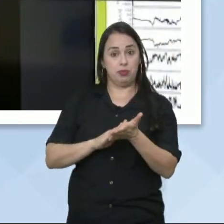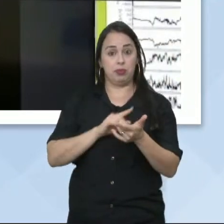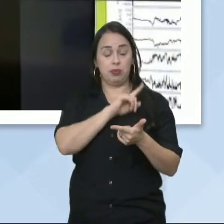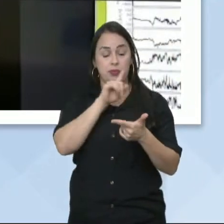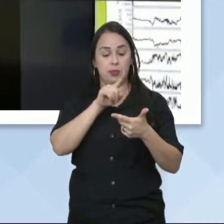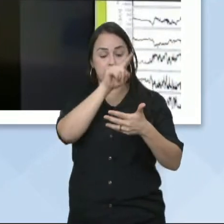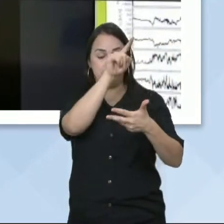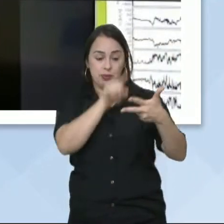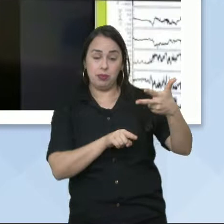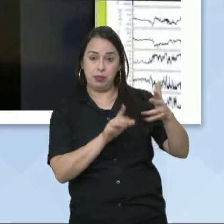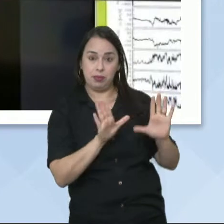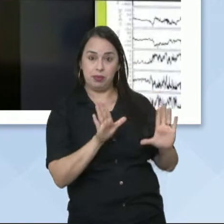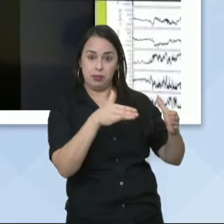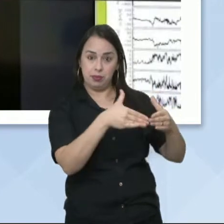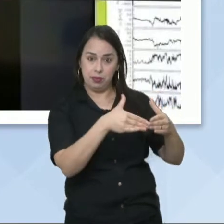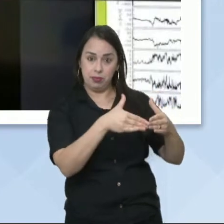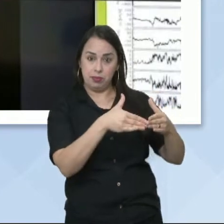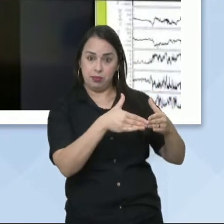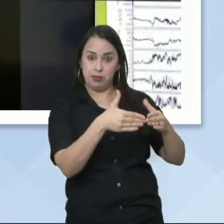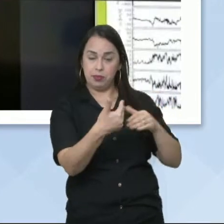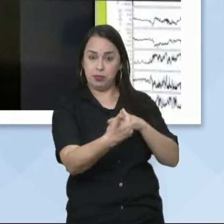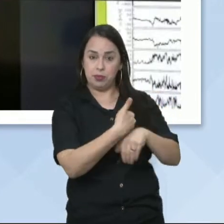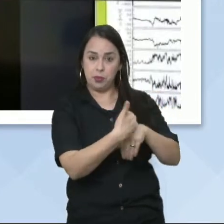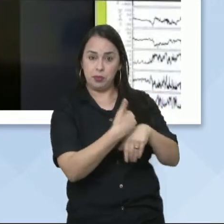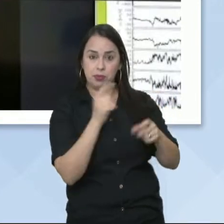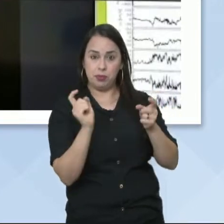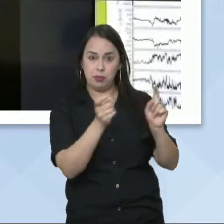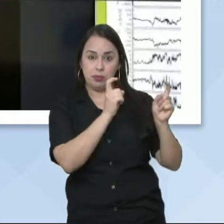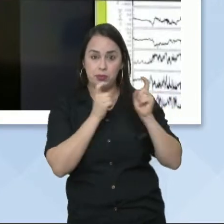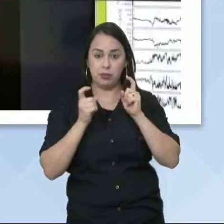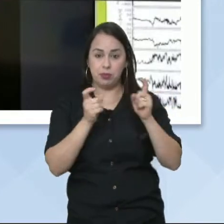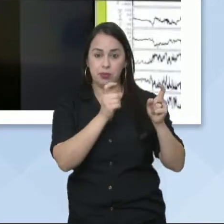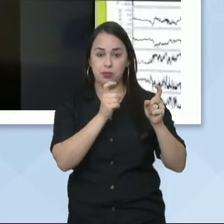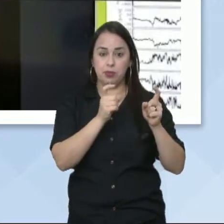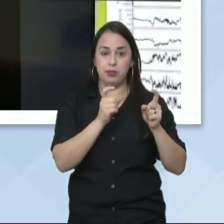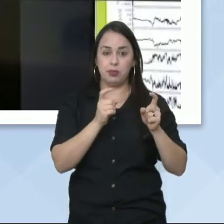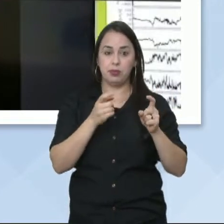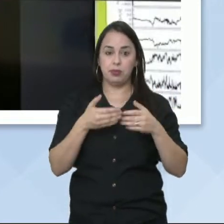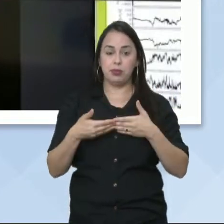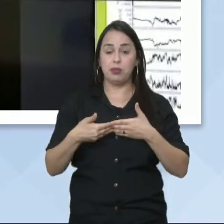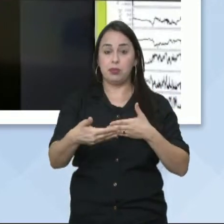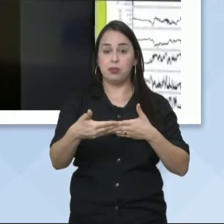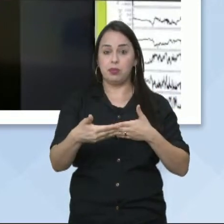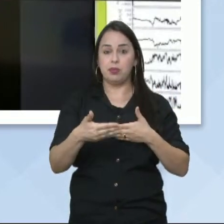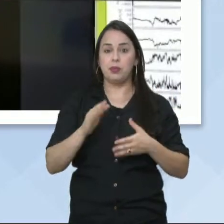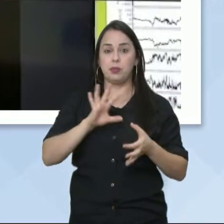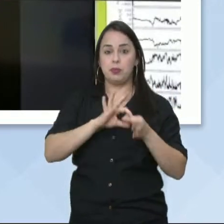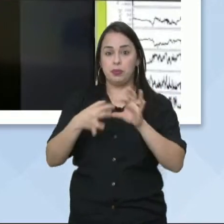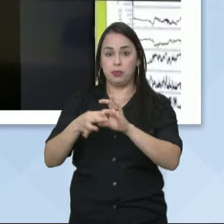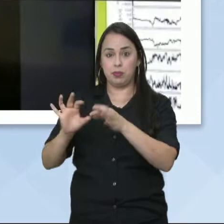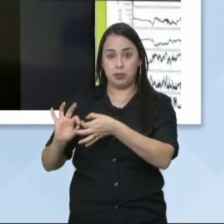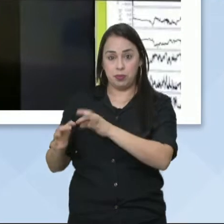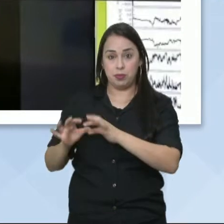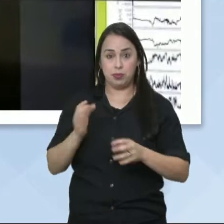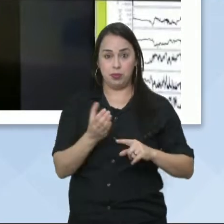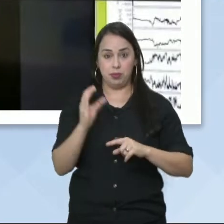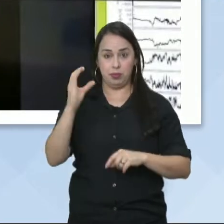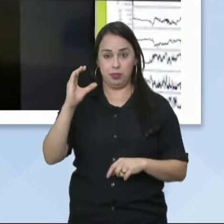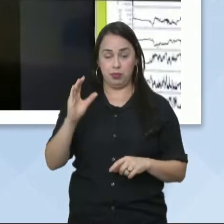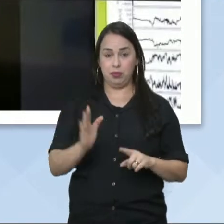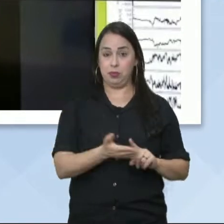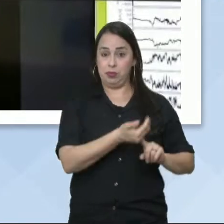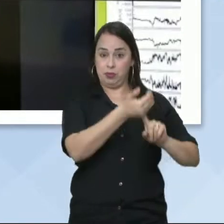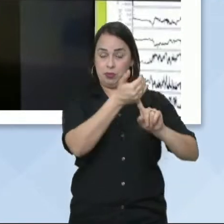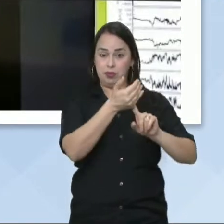Tom, à Aline e todos aqueles que participam e vão fazer dessas Olimpíadas o ano que vem aqui no Brasil um grande evento. Mas,